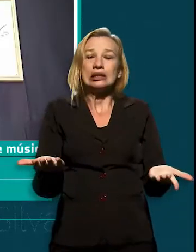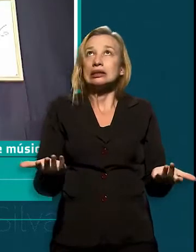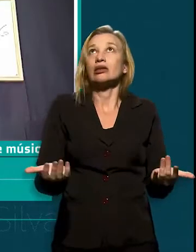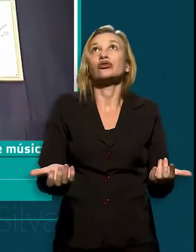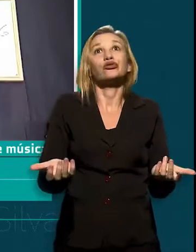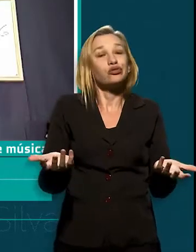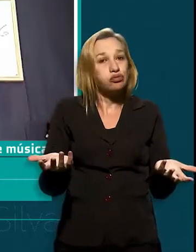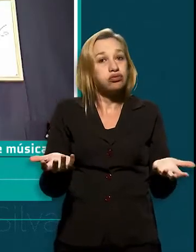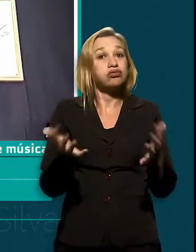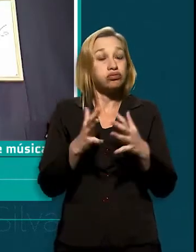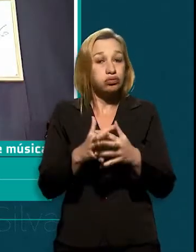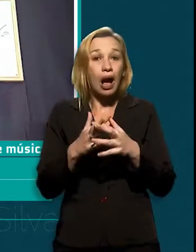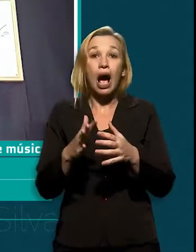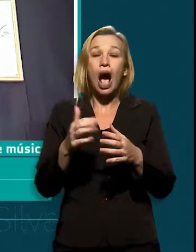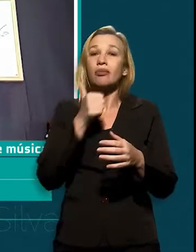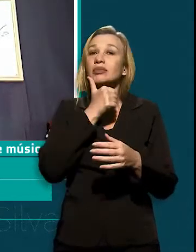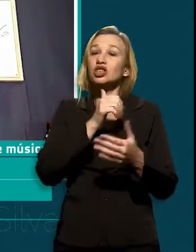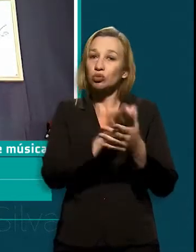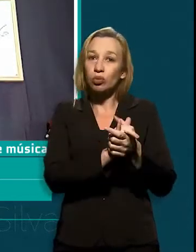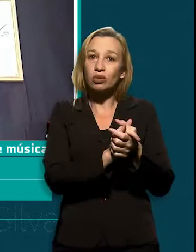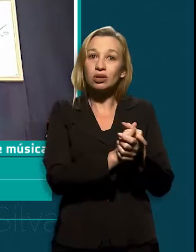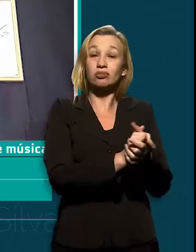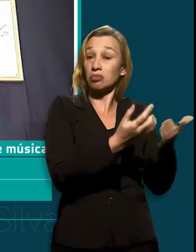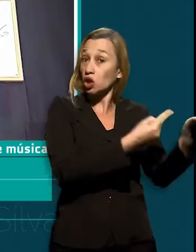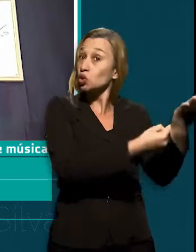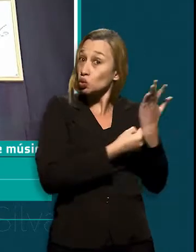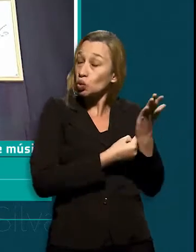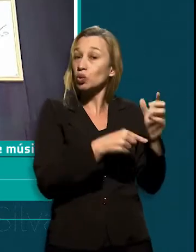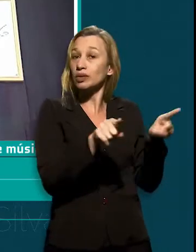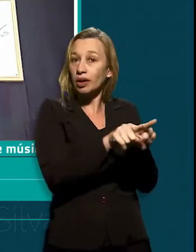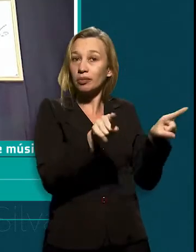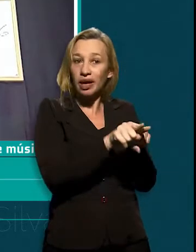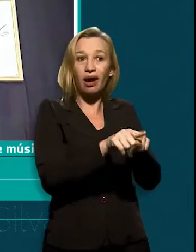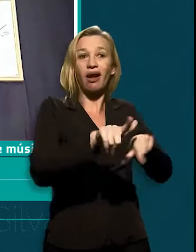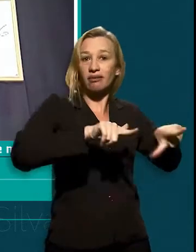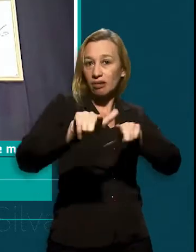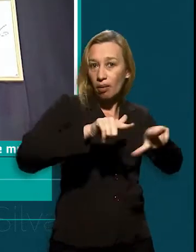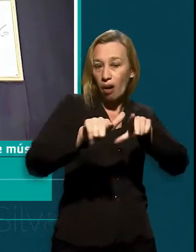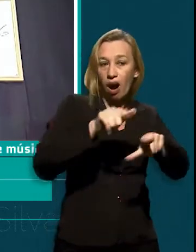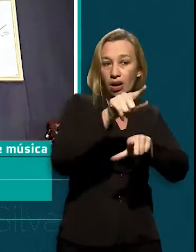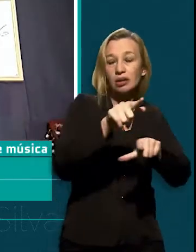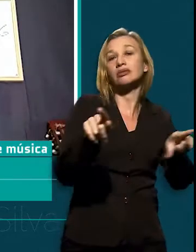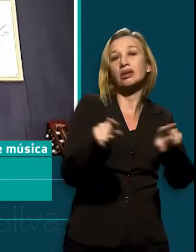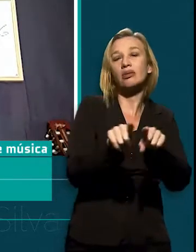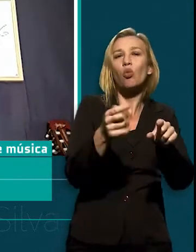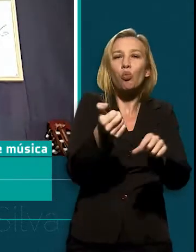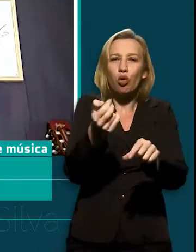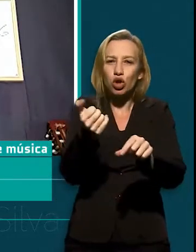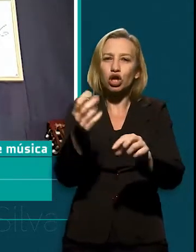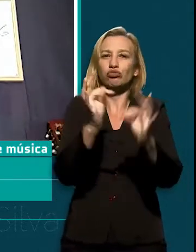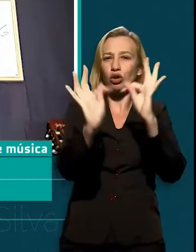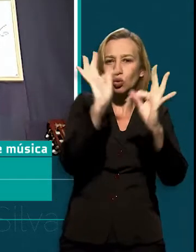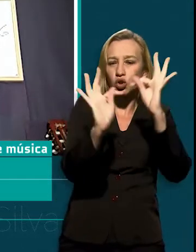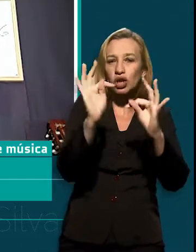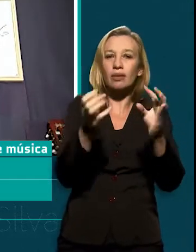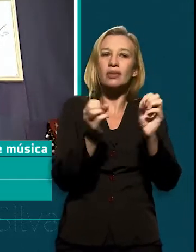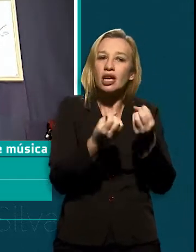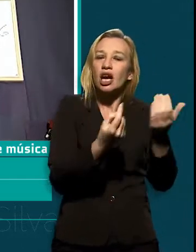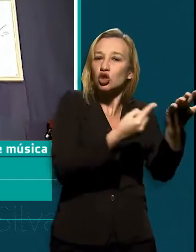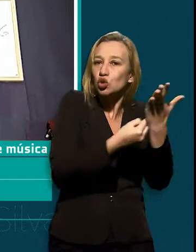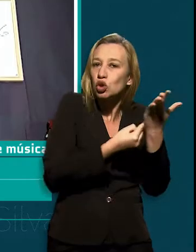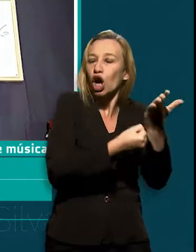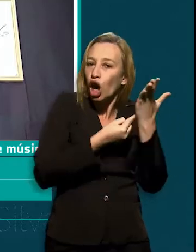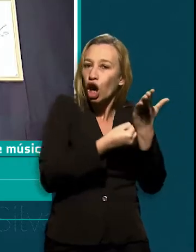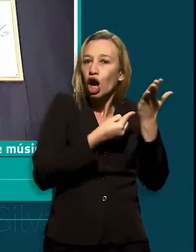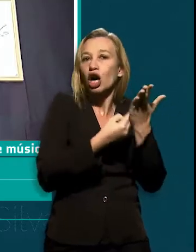vivo. Então, assim, foi bem. Minha esposa também ajudou um pouco também ela que trabalha também um pouco com isso, então ela foi me ajudando.